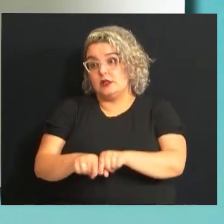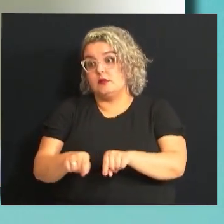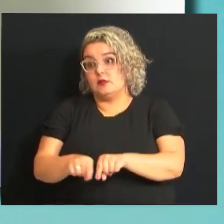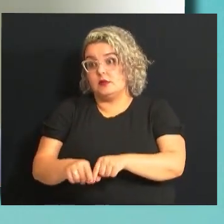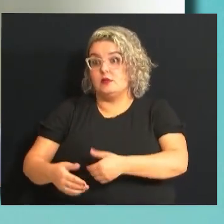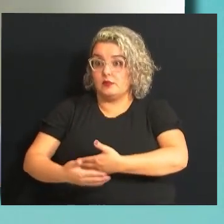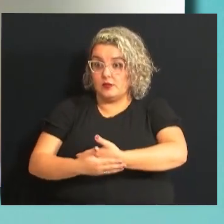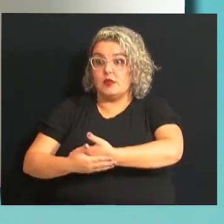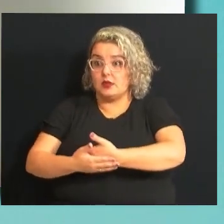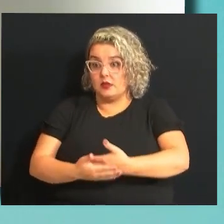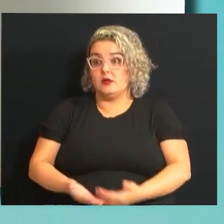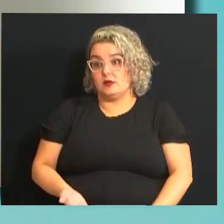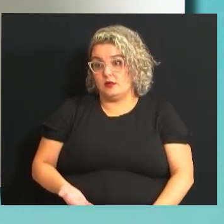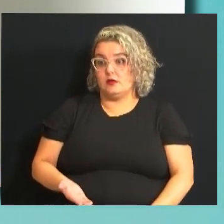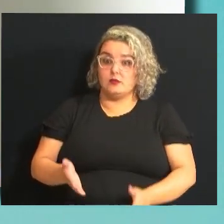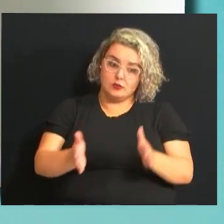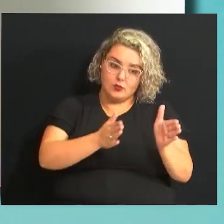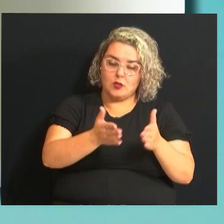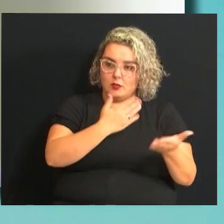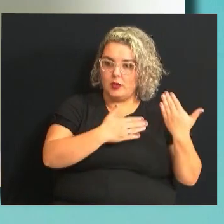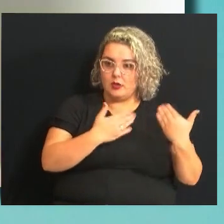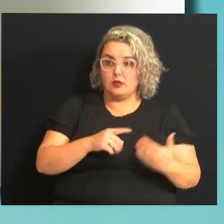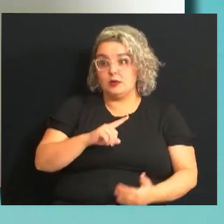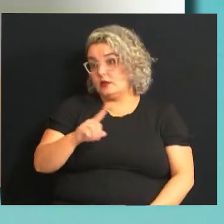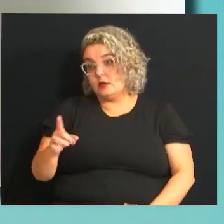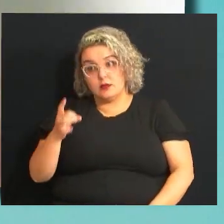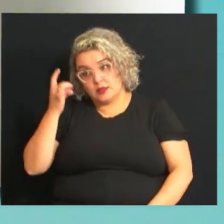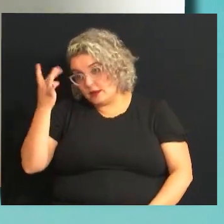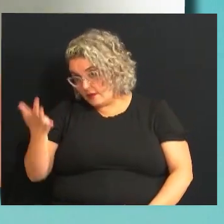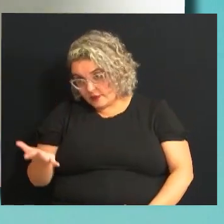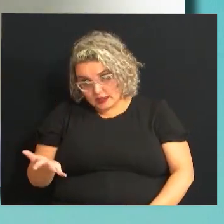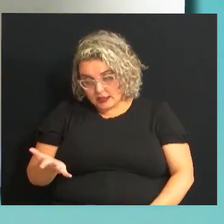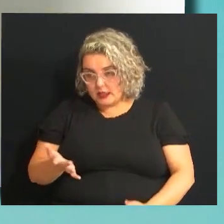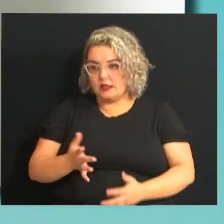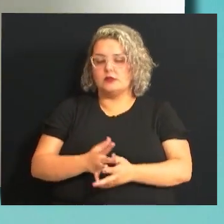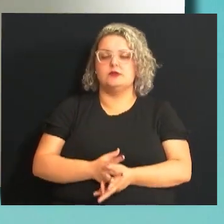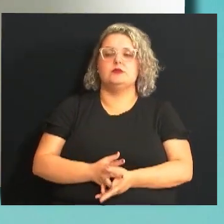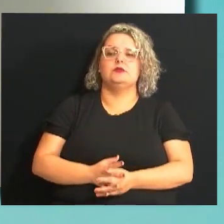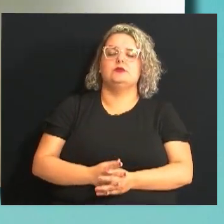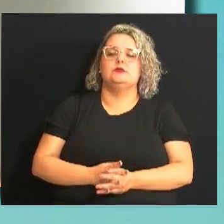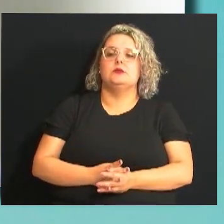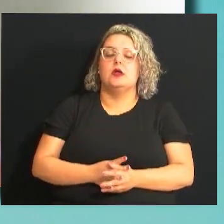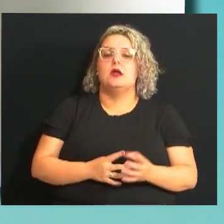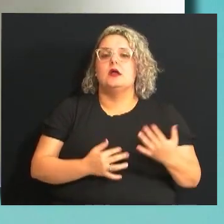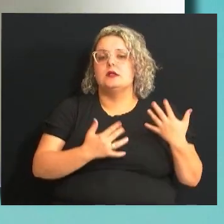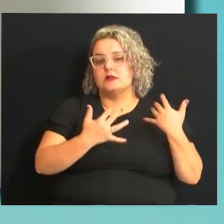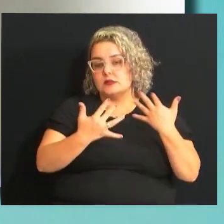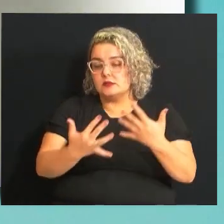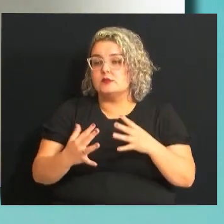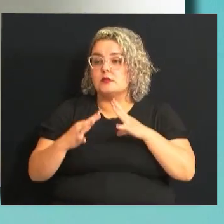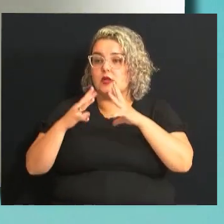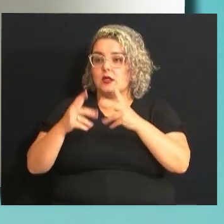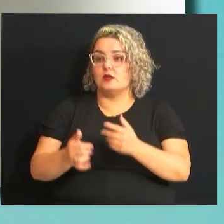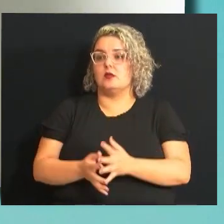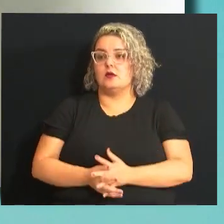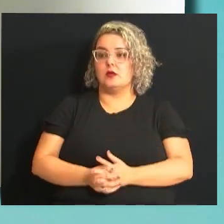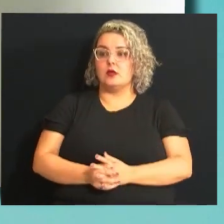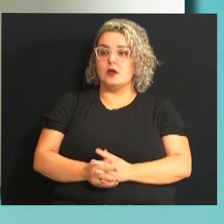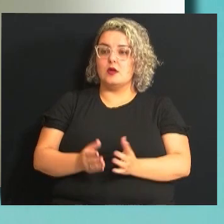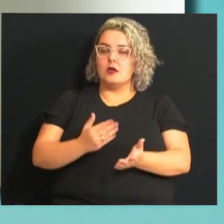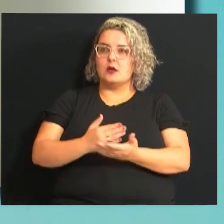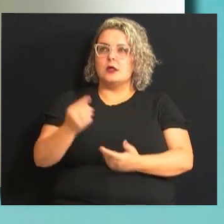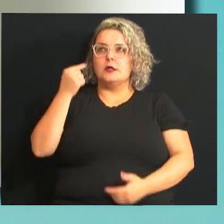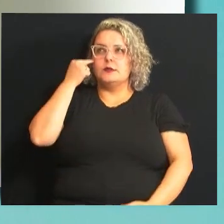ter, ou não ter tanto, além do fato de fazer isso com um bebê recém-nascido em casa, que era a minha época, não era a coisa mais fácil do mundo.